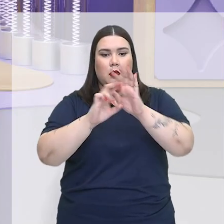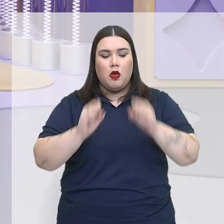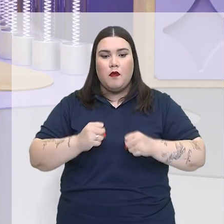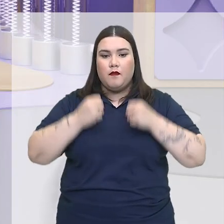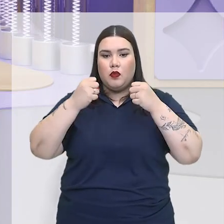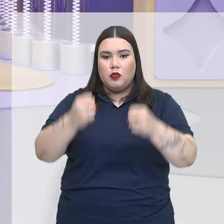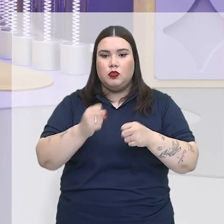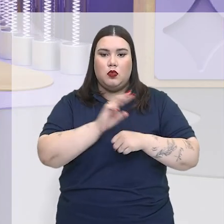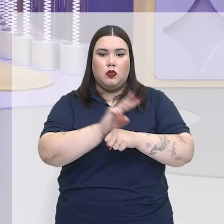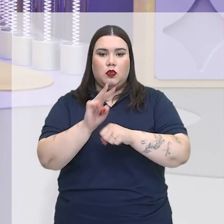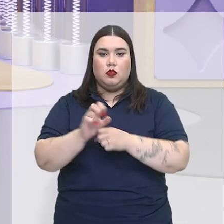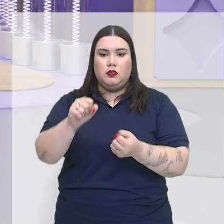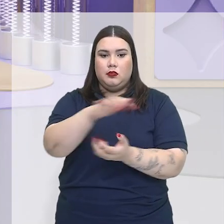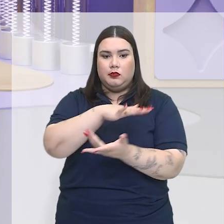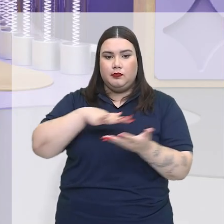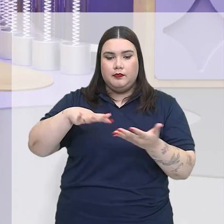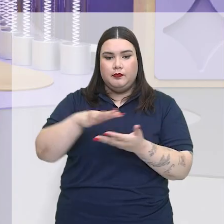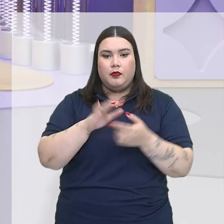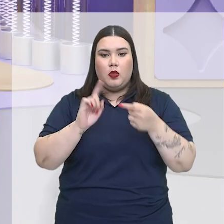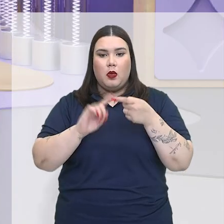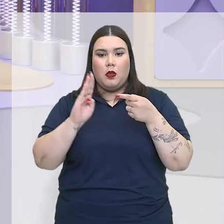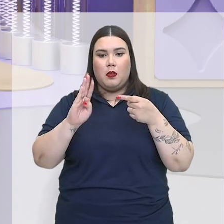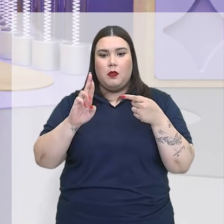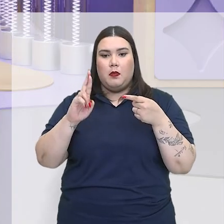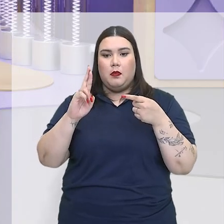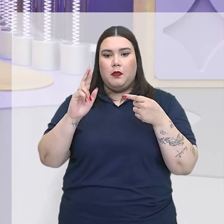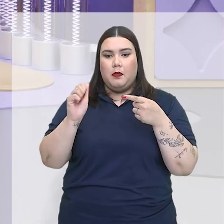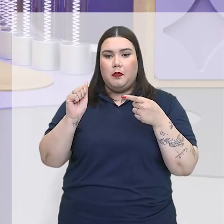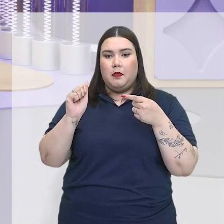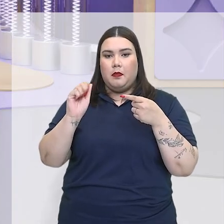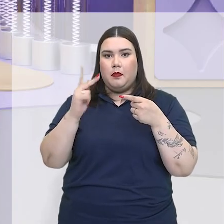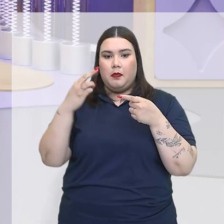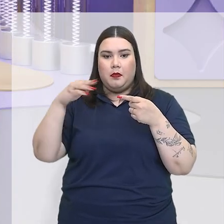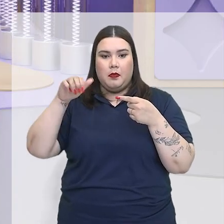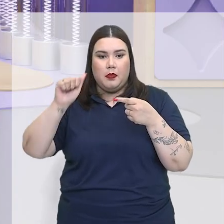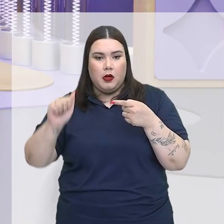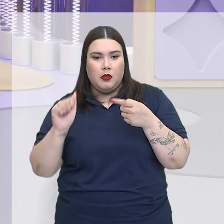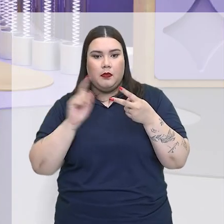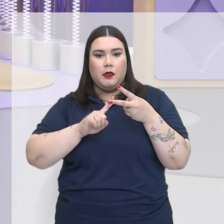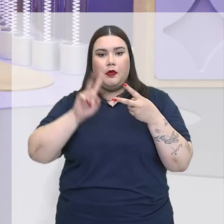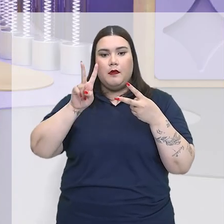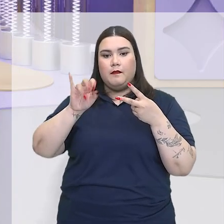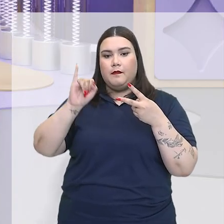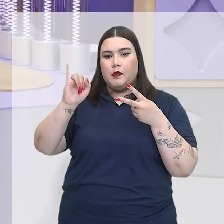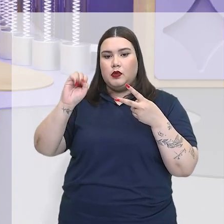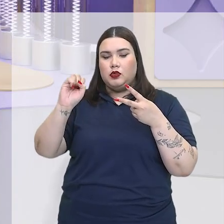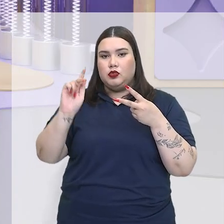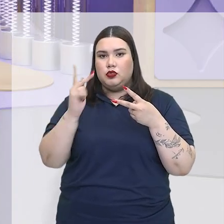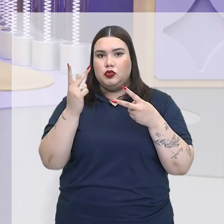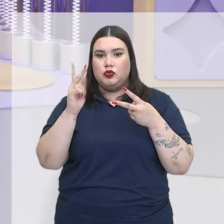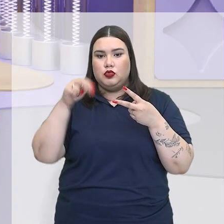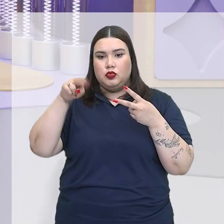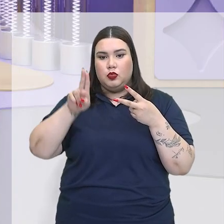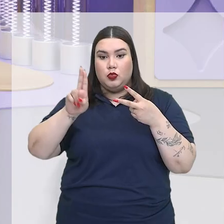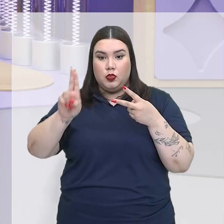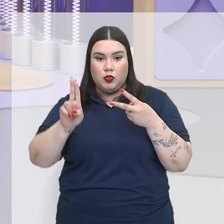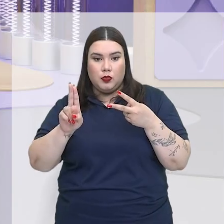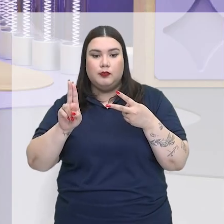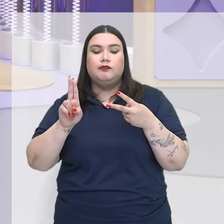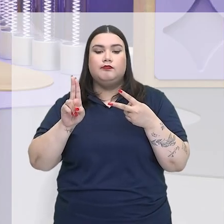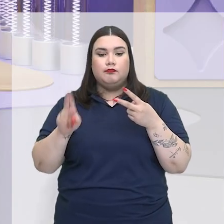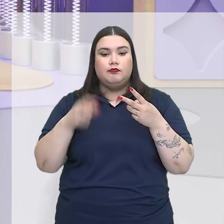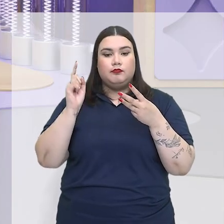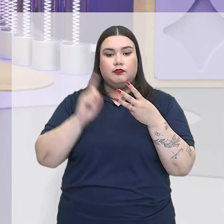que operam no universo. Brahma, o Criador, que dá início à existência. Vishnu, que é o sustentador,